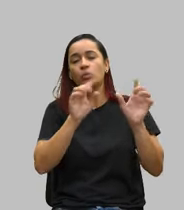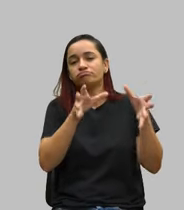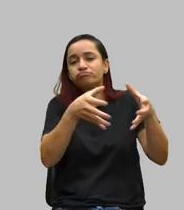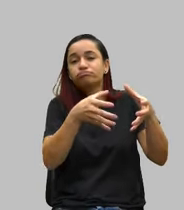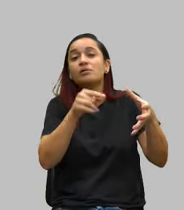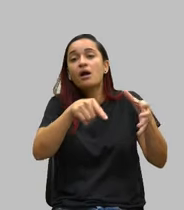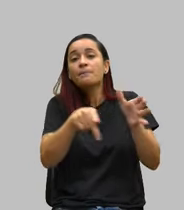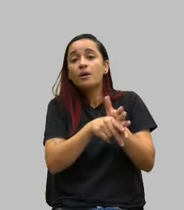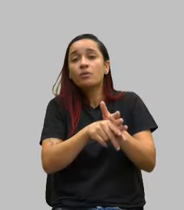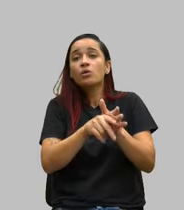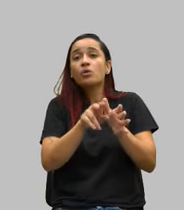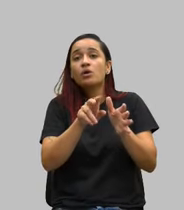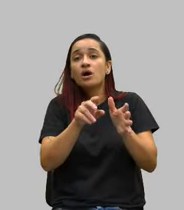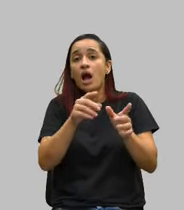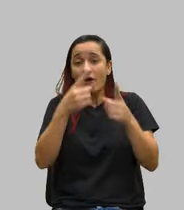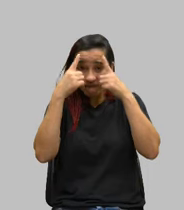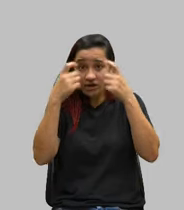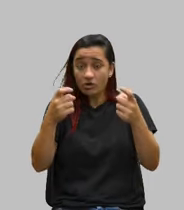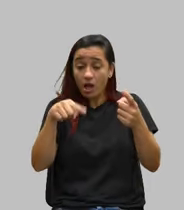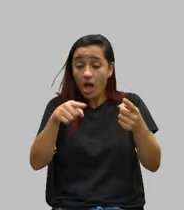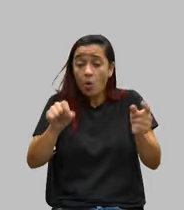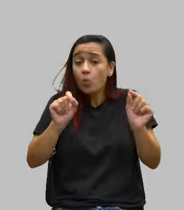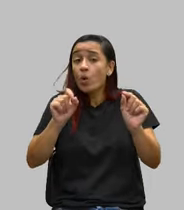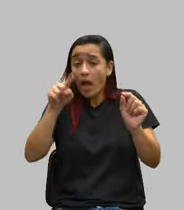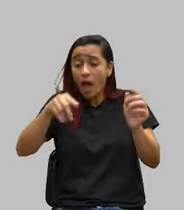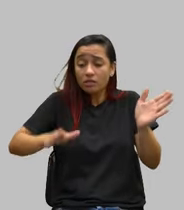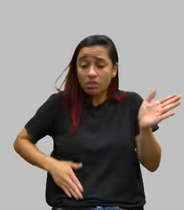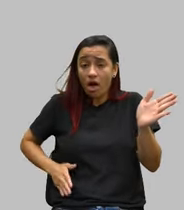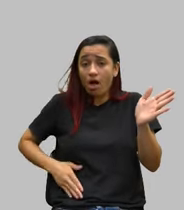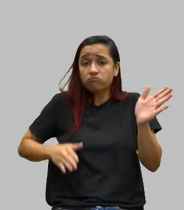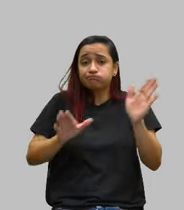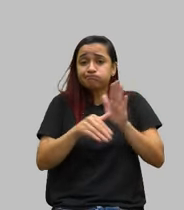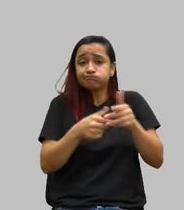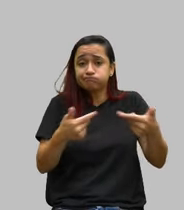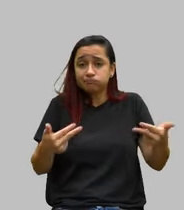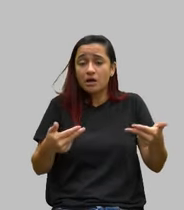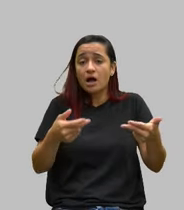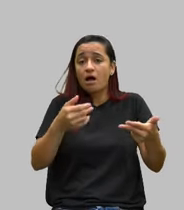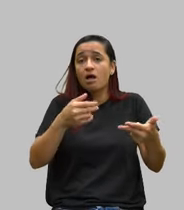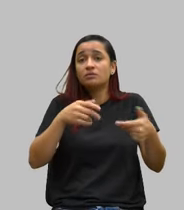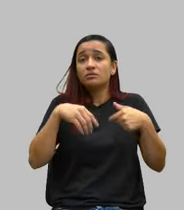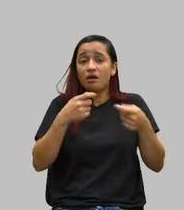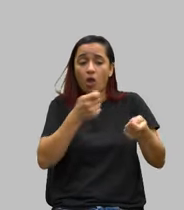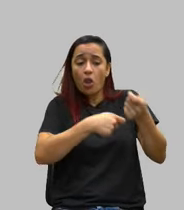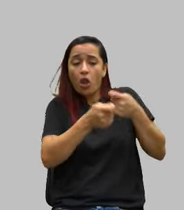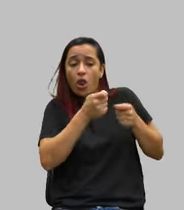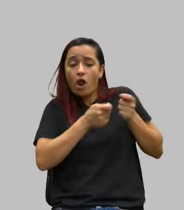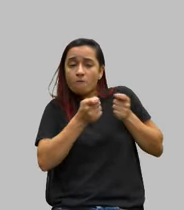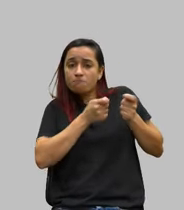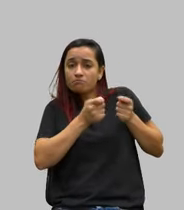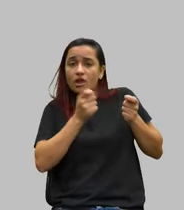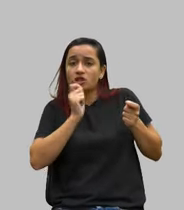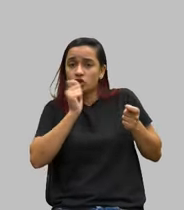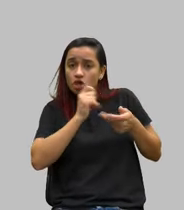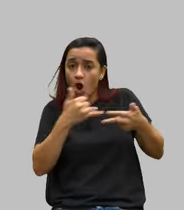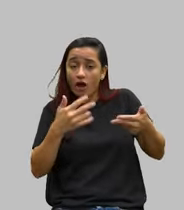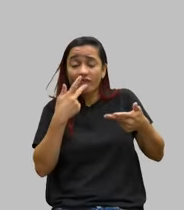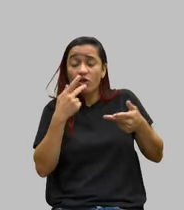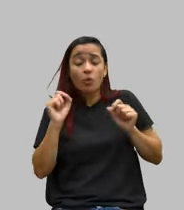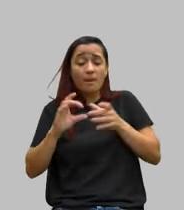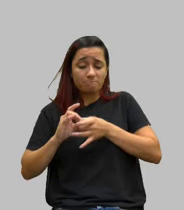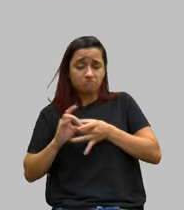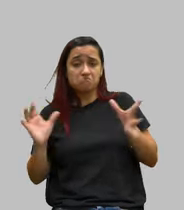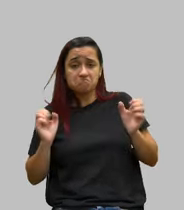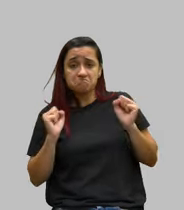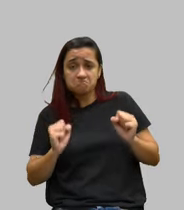observa ou seja traficante a decisão do STF falou assim Pode traficar porque o o cara